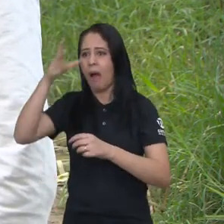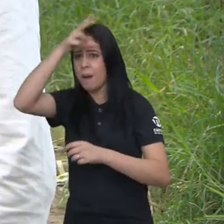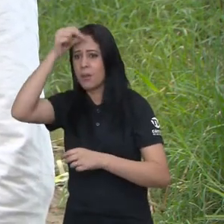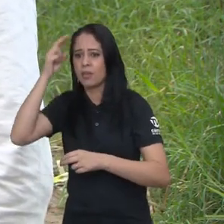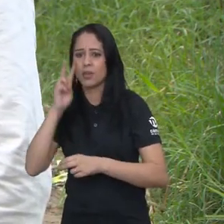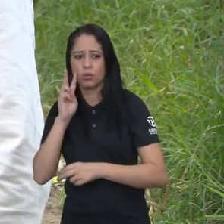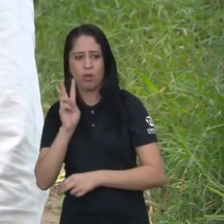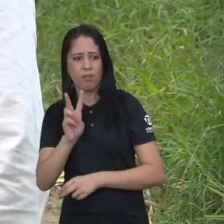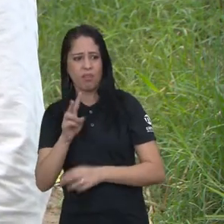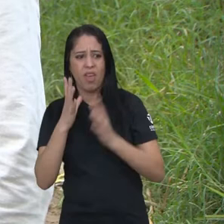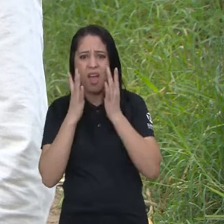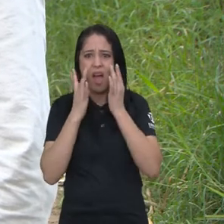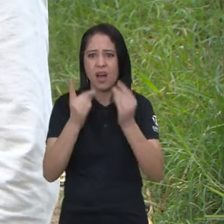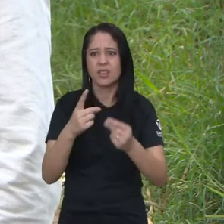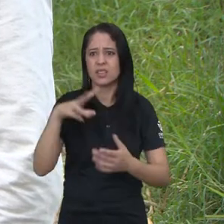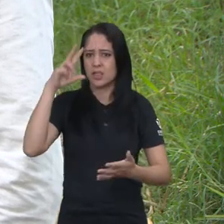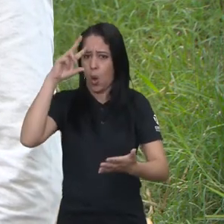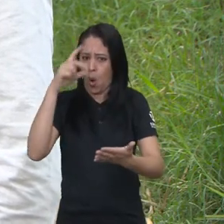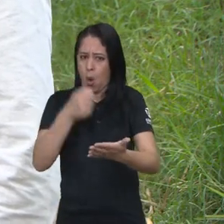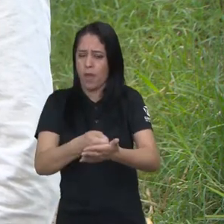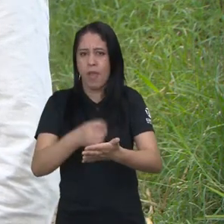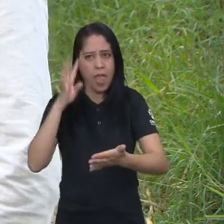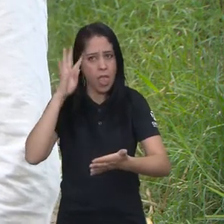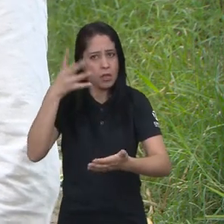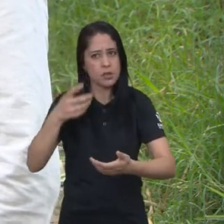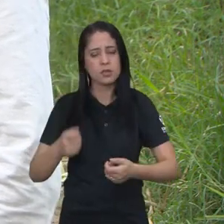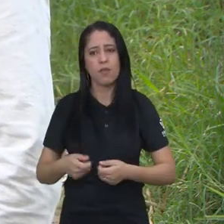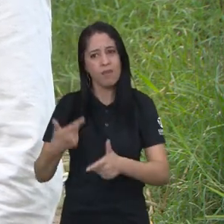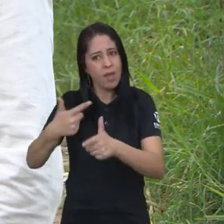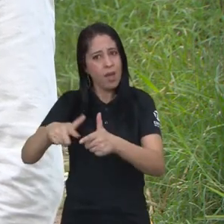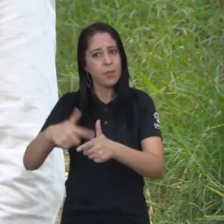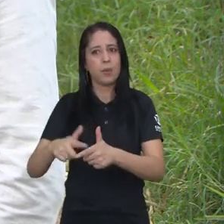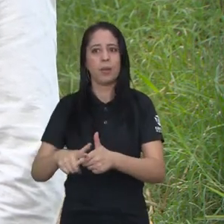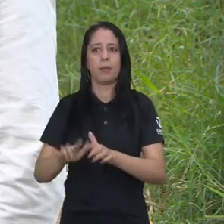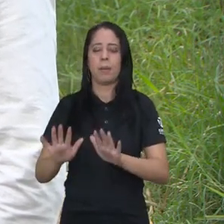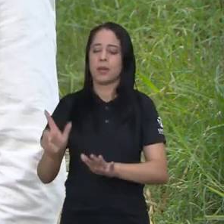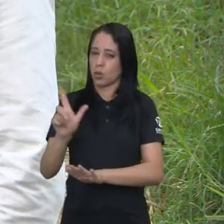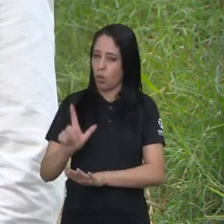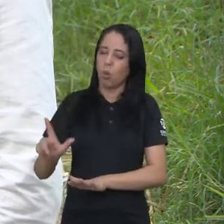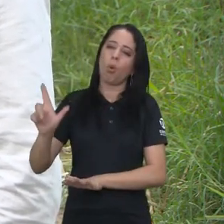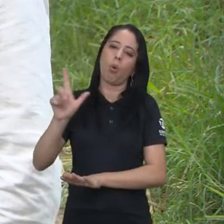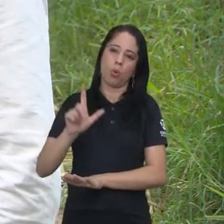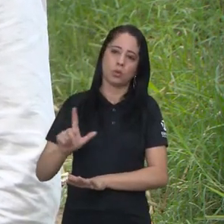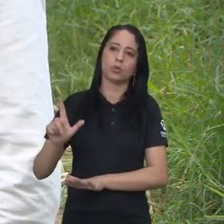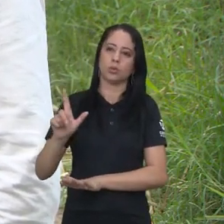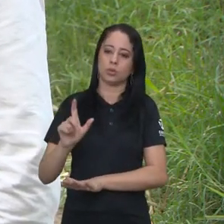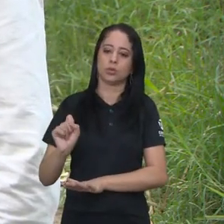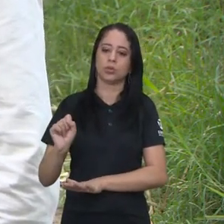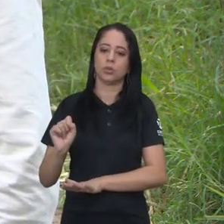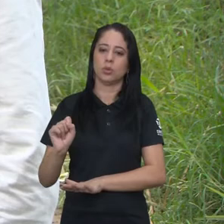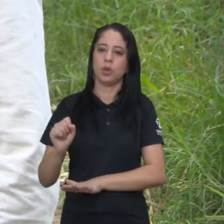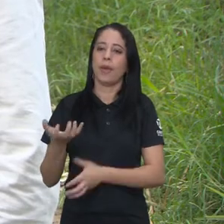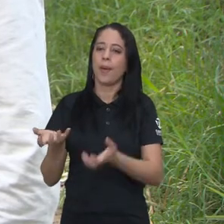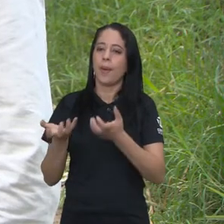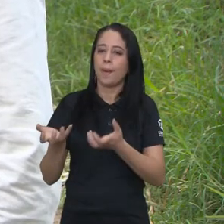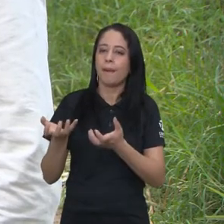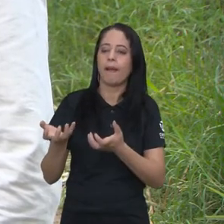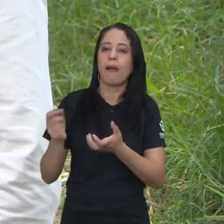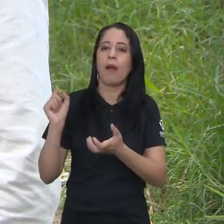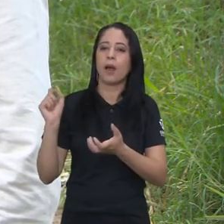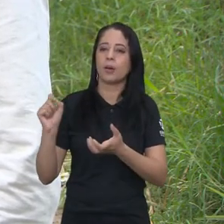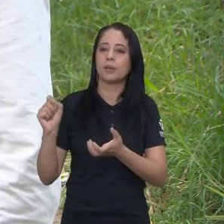da prefeitura para poder dar uma solução para eles aqui né mas lógico frisando que o que a gente